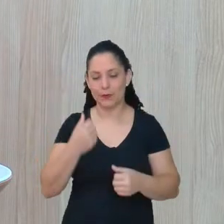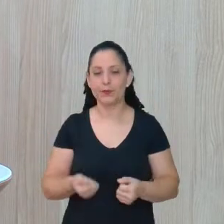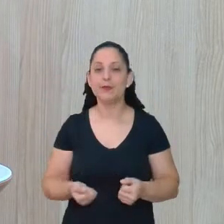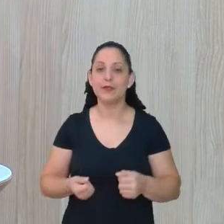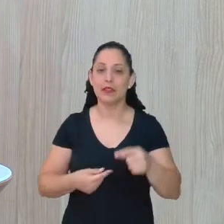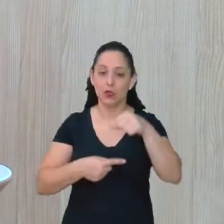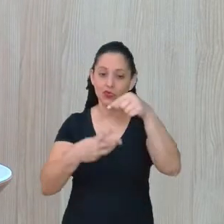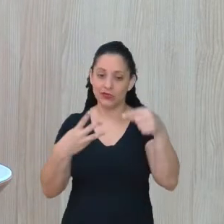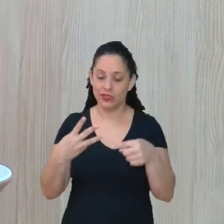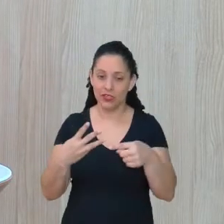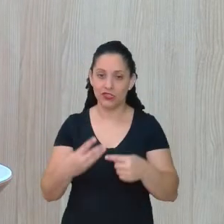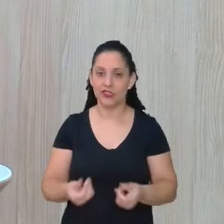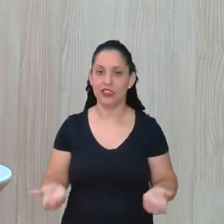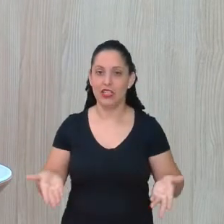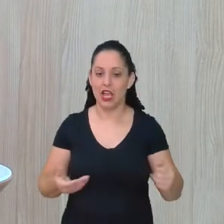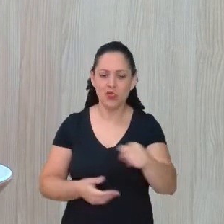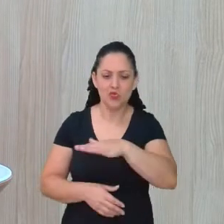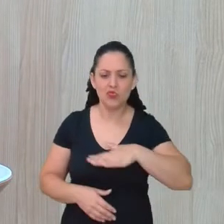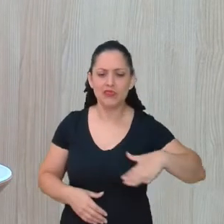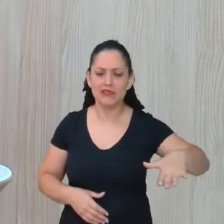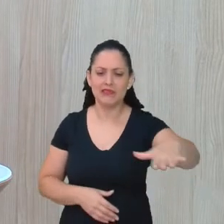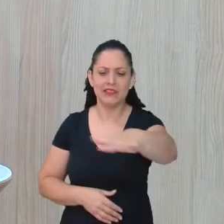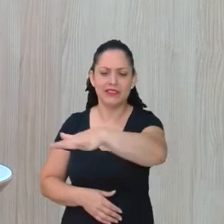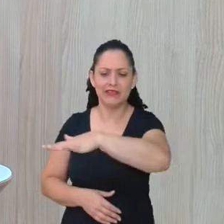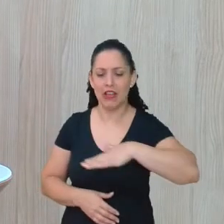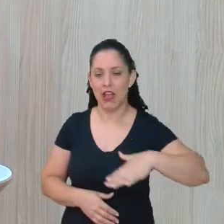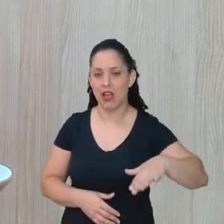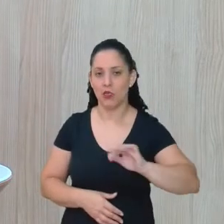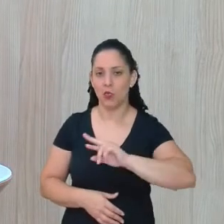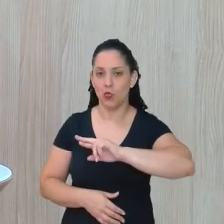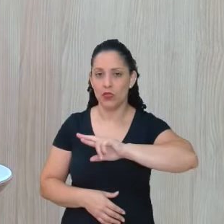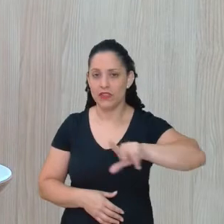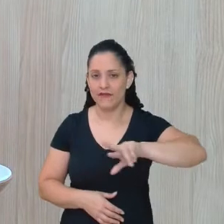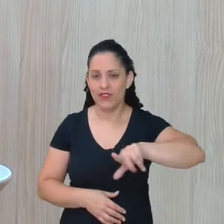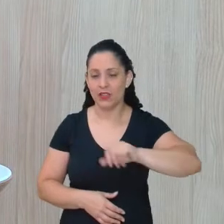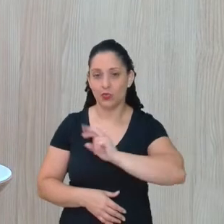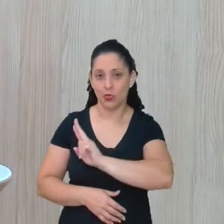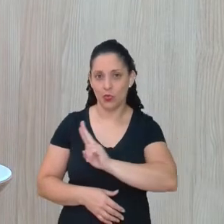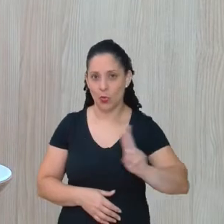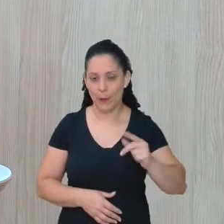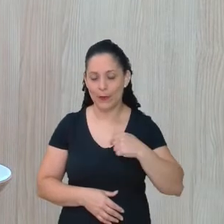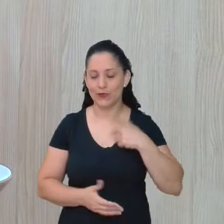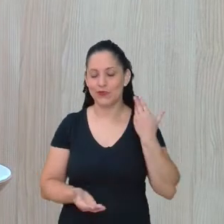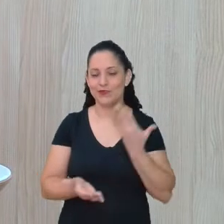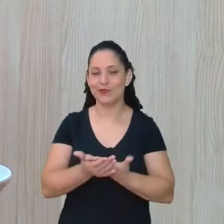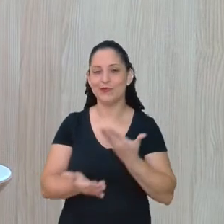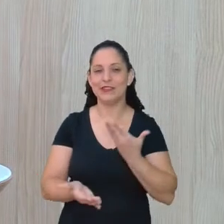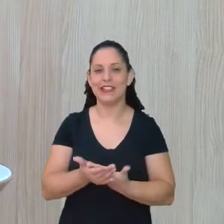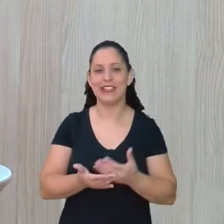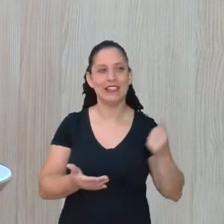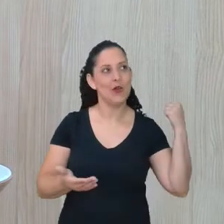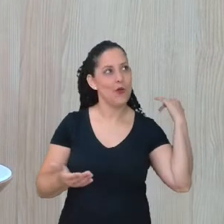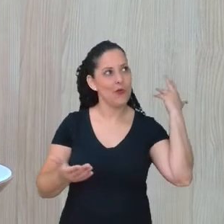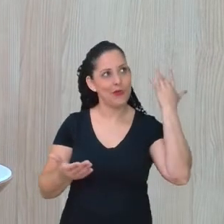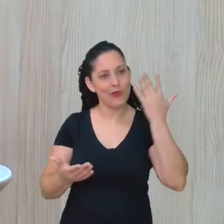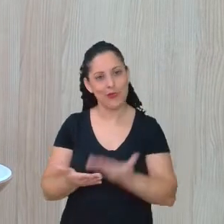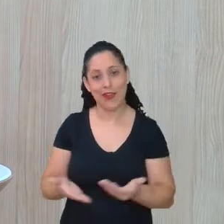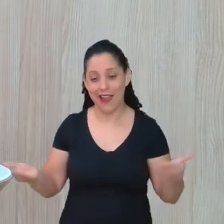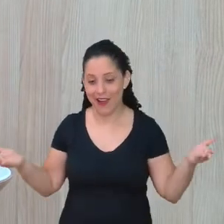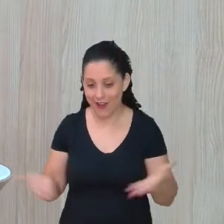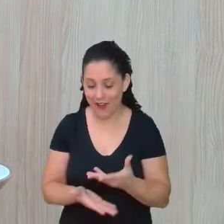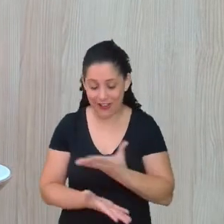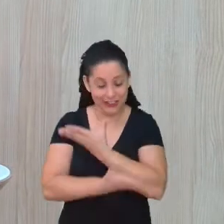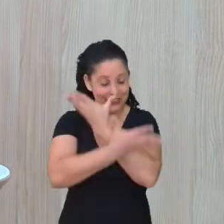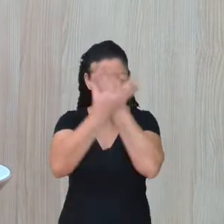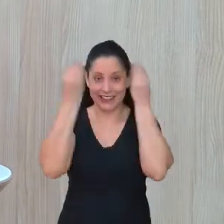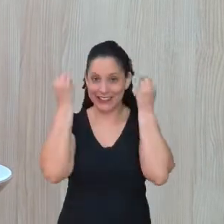feito, neste momento eu não lembro o nome dele, é um nome estrangeiro, que eu estudei a vida inteira, minha vida acadêmica inteira, e neste momento eu esqueci.